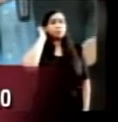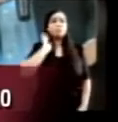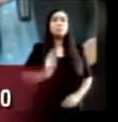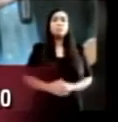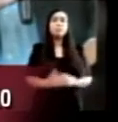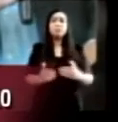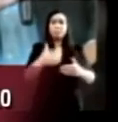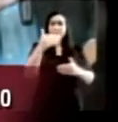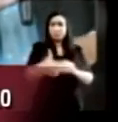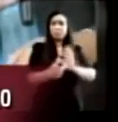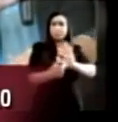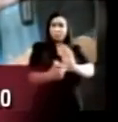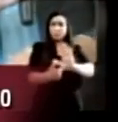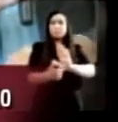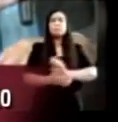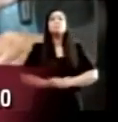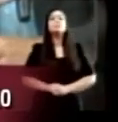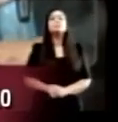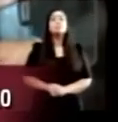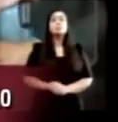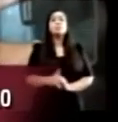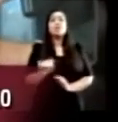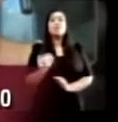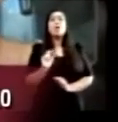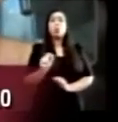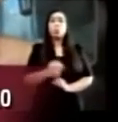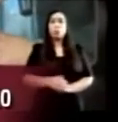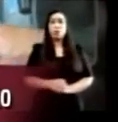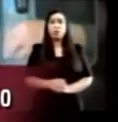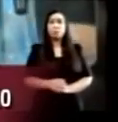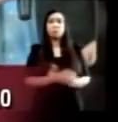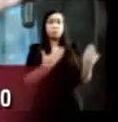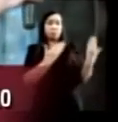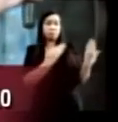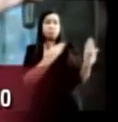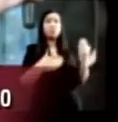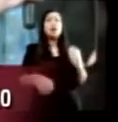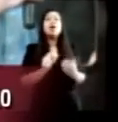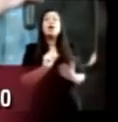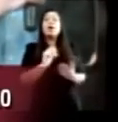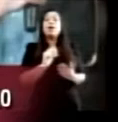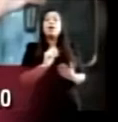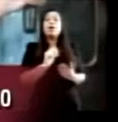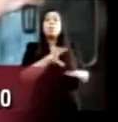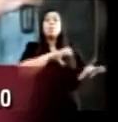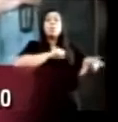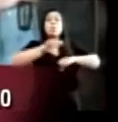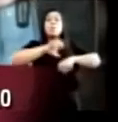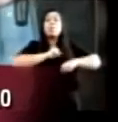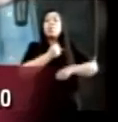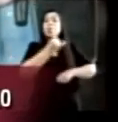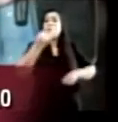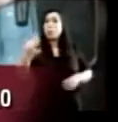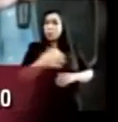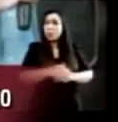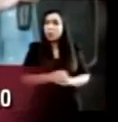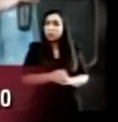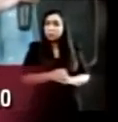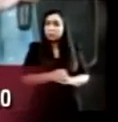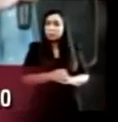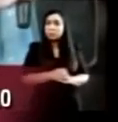No próximo slide nós vamos mostrar a positividade, o percentual